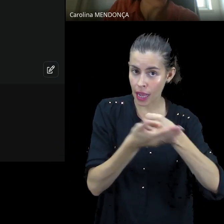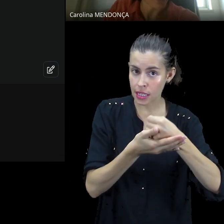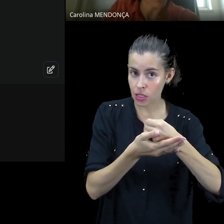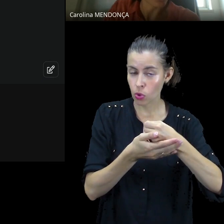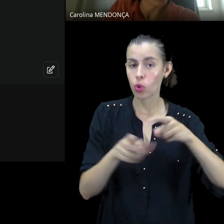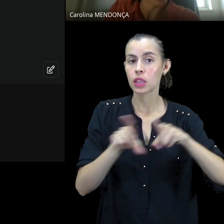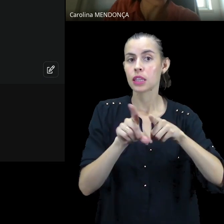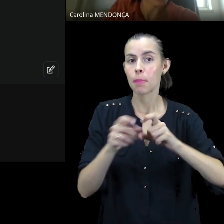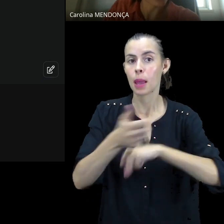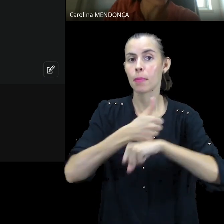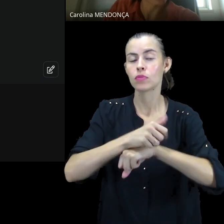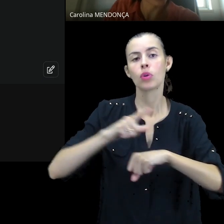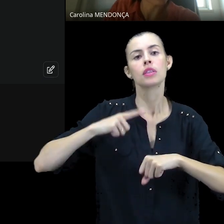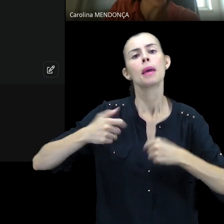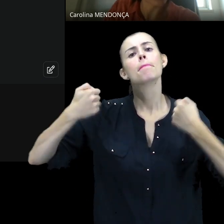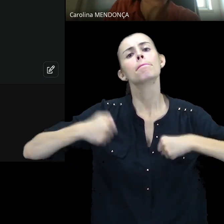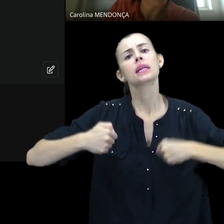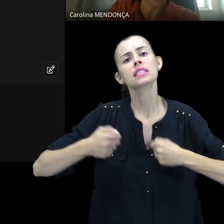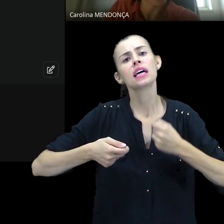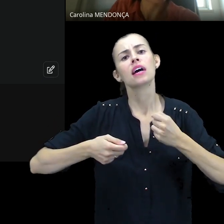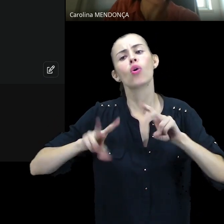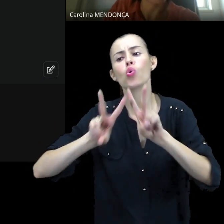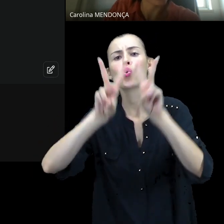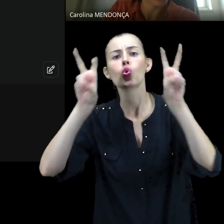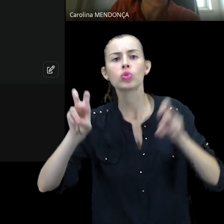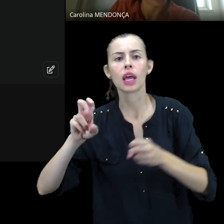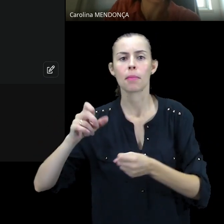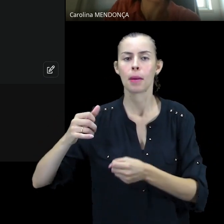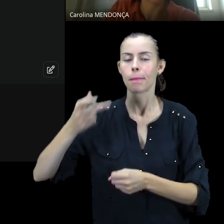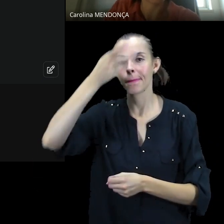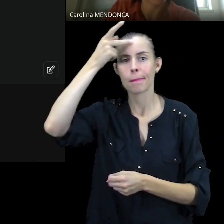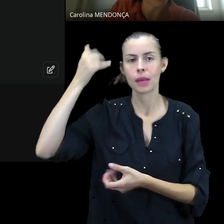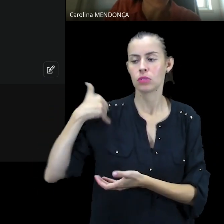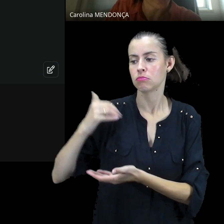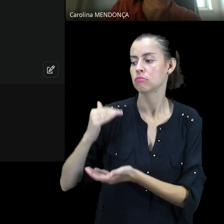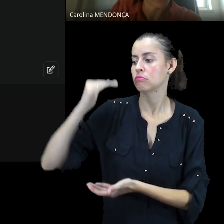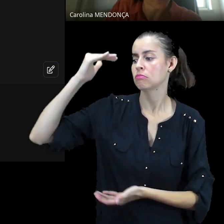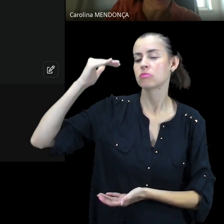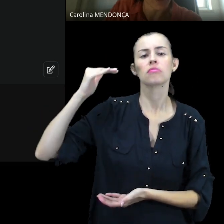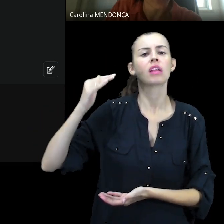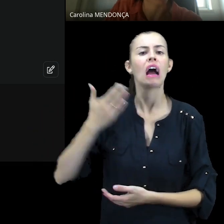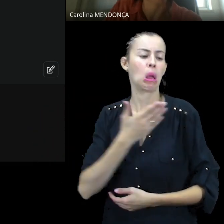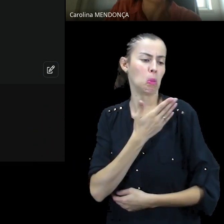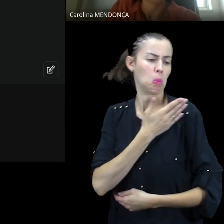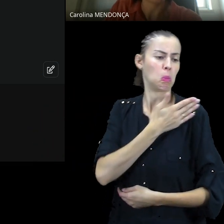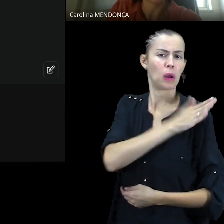ensino formal, serão inseridos conteúdos voltados ao processo de envelhecimento, ao respeito e à valorização da pessoa idosa, da